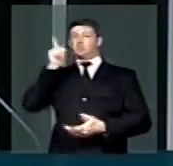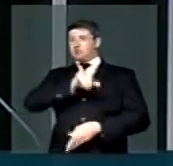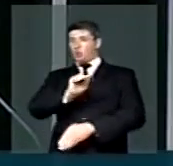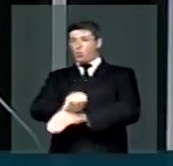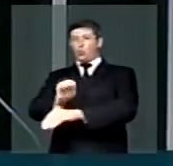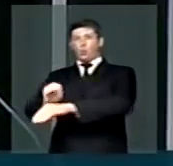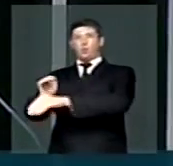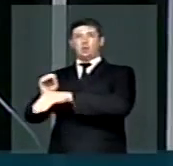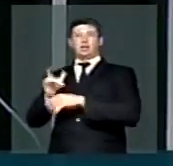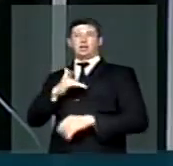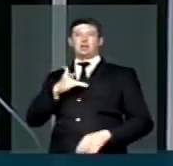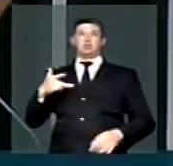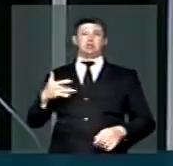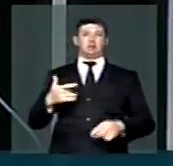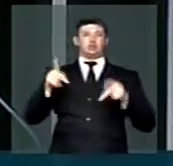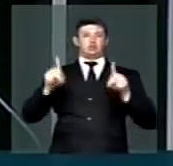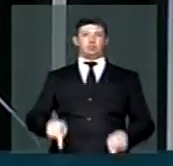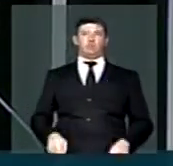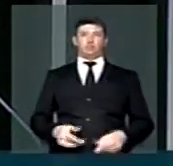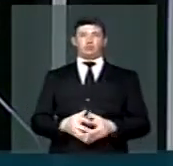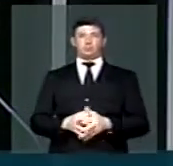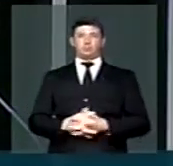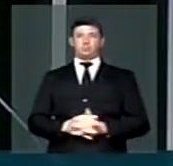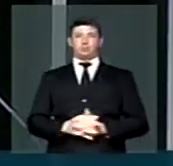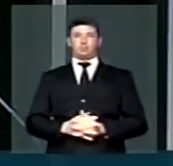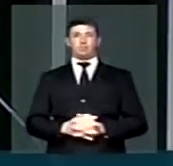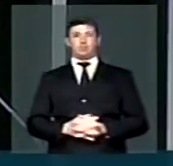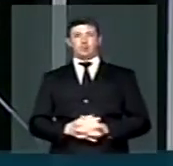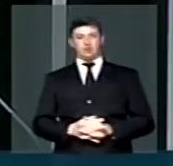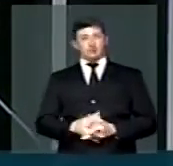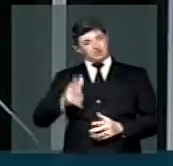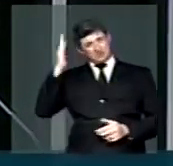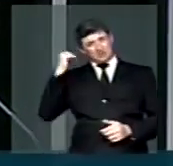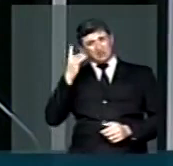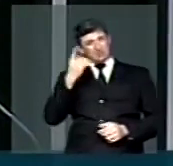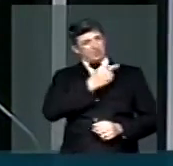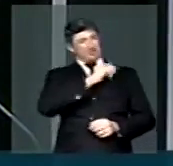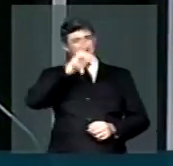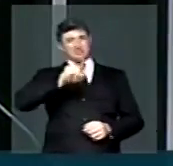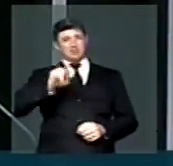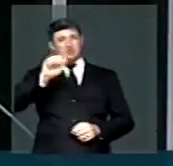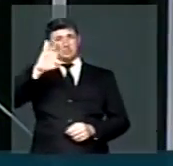cuida da saúde do nosso povo. Sabe, deputado Isalci,